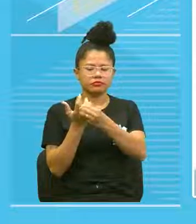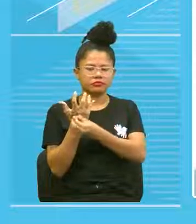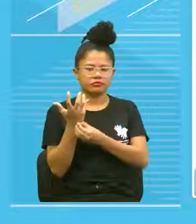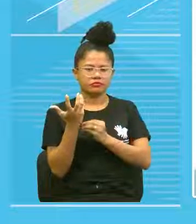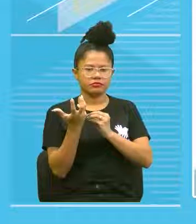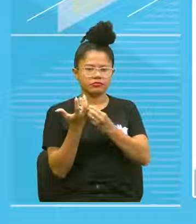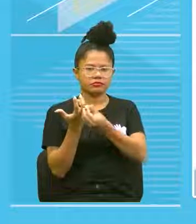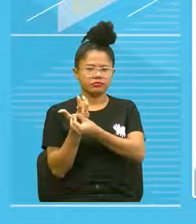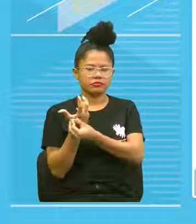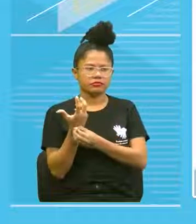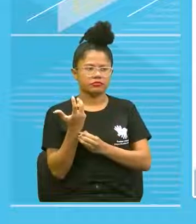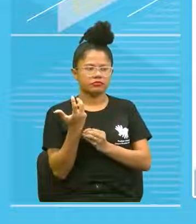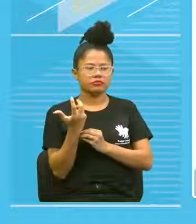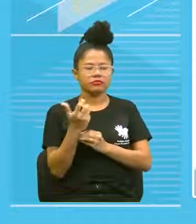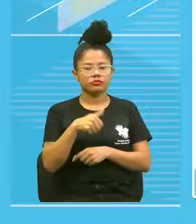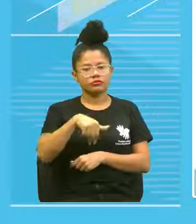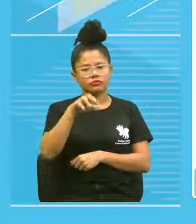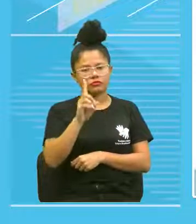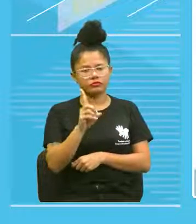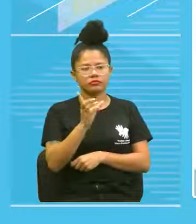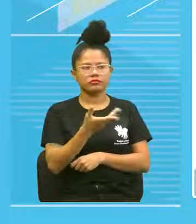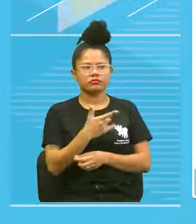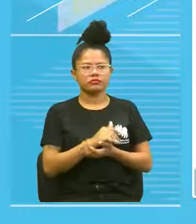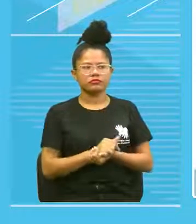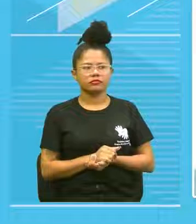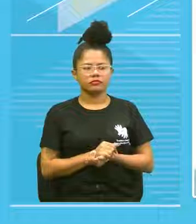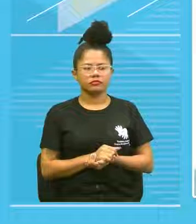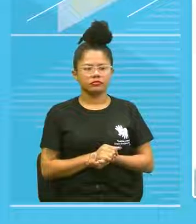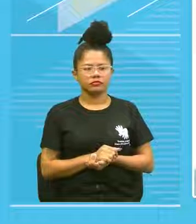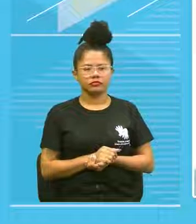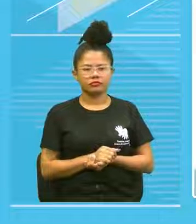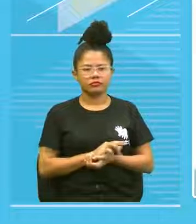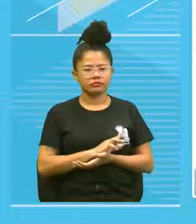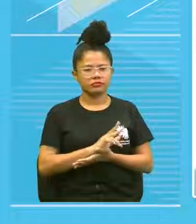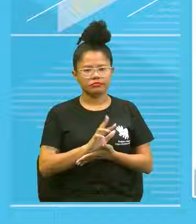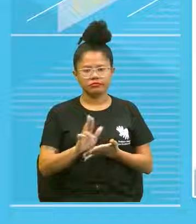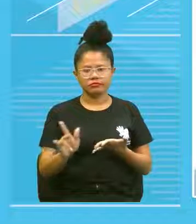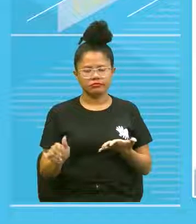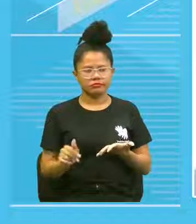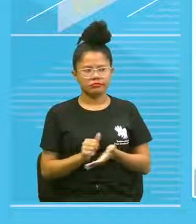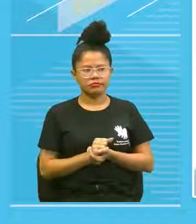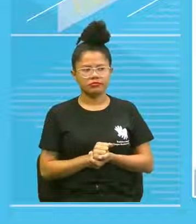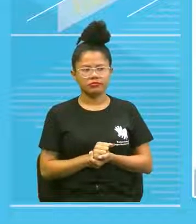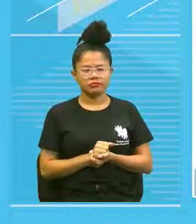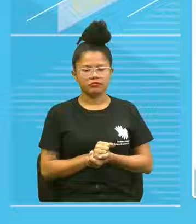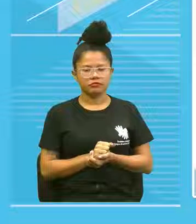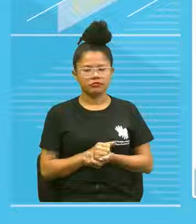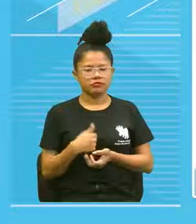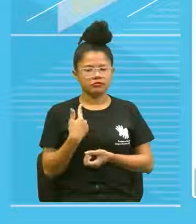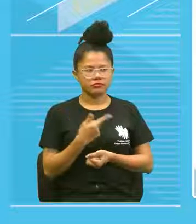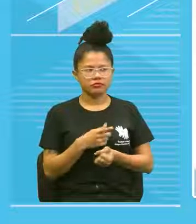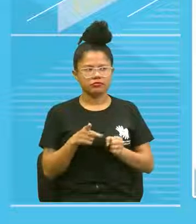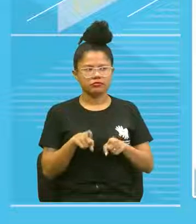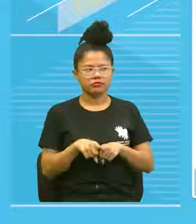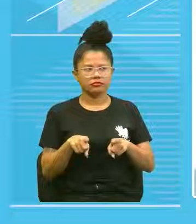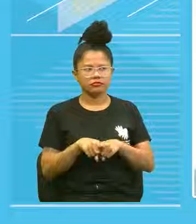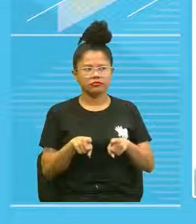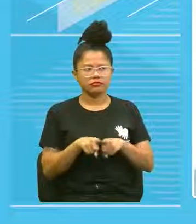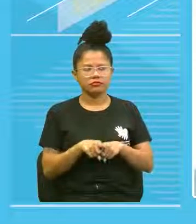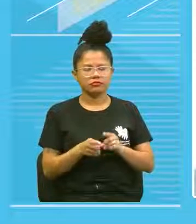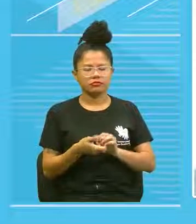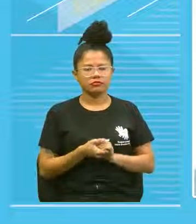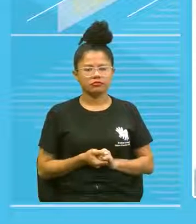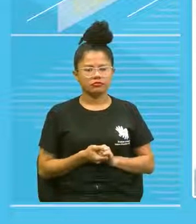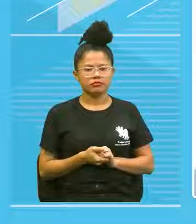Olá tudo isso aqui gente o e outras mais nós produzimos